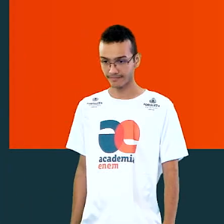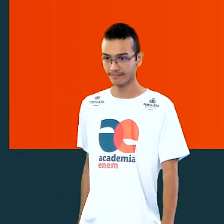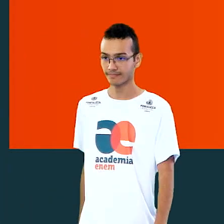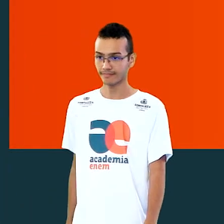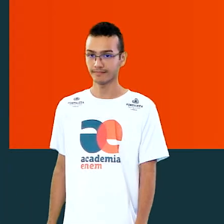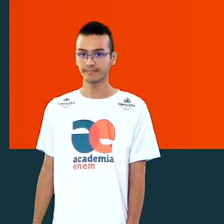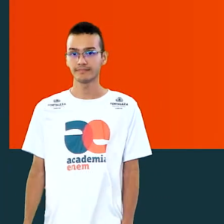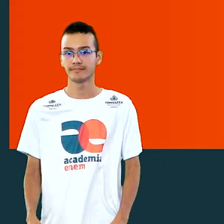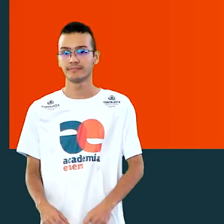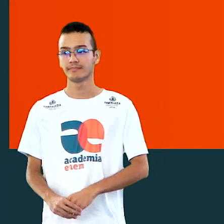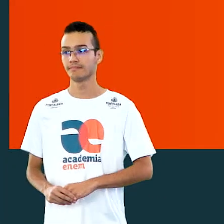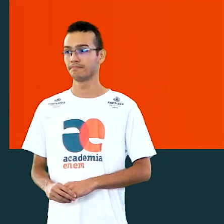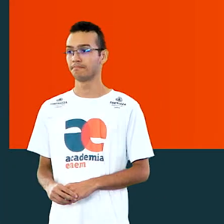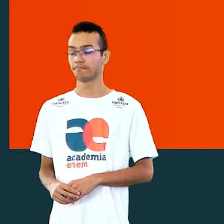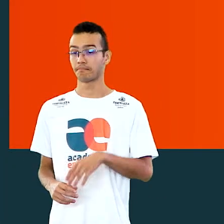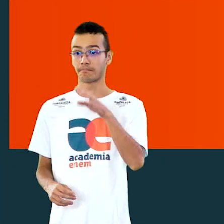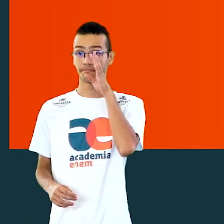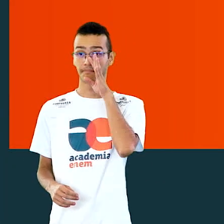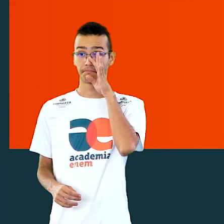menor for a